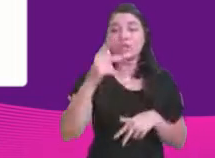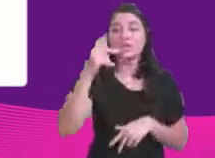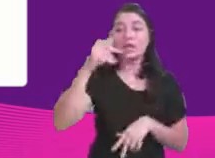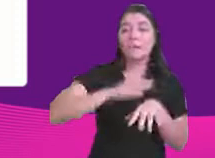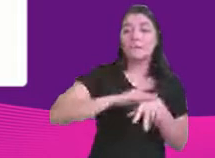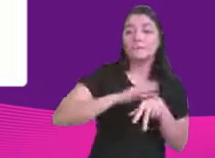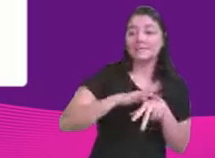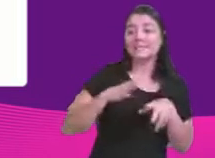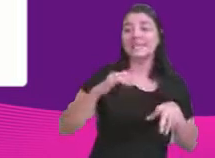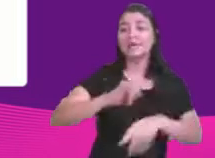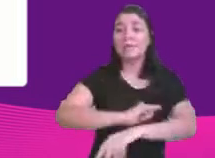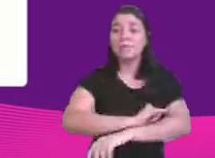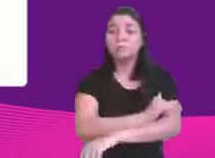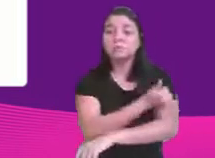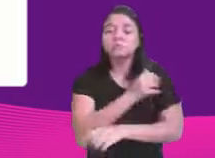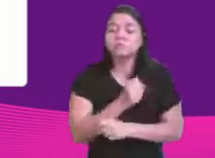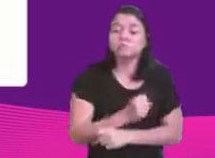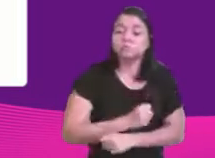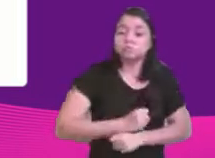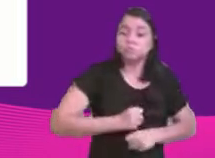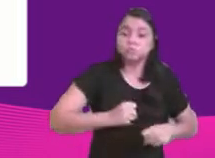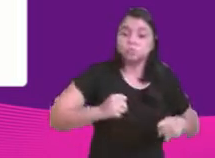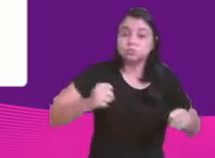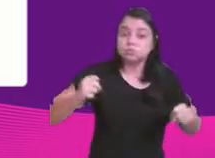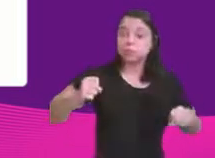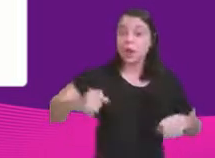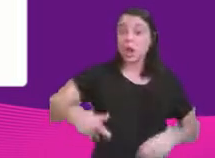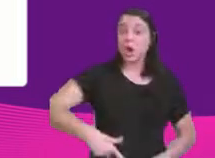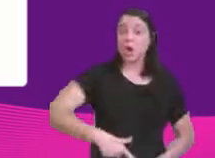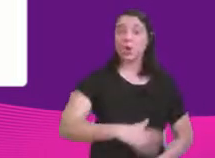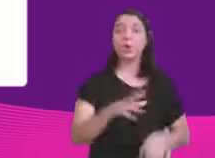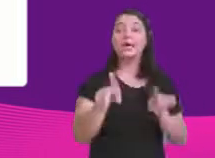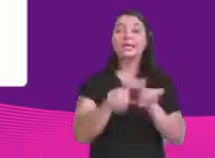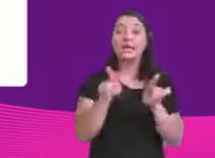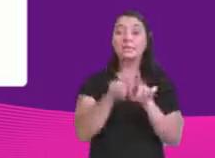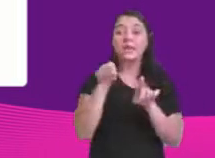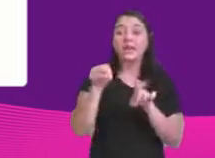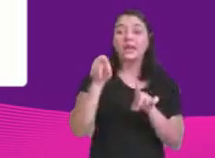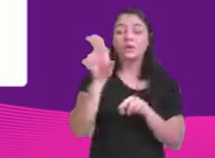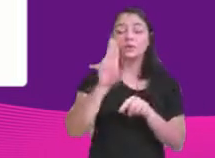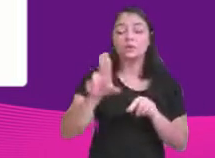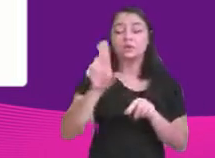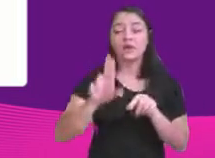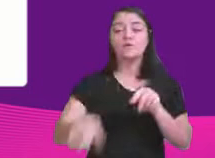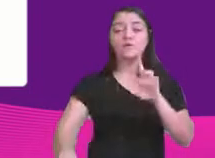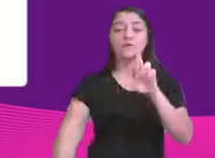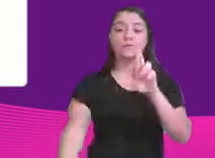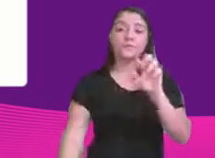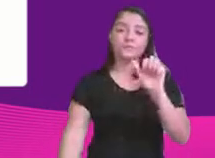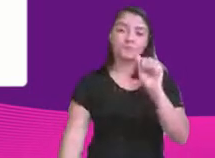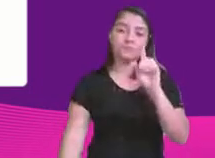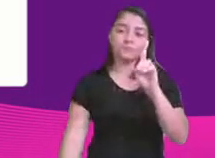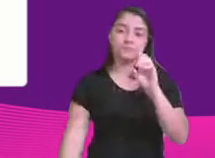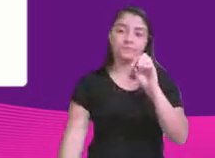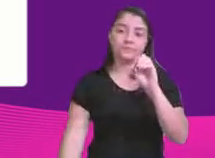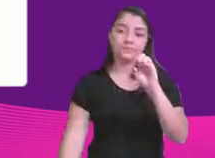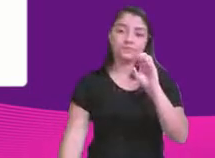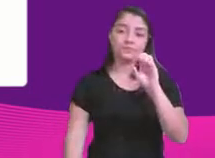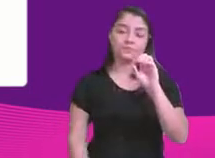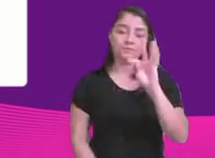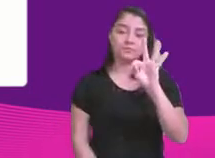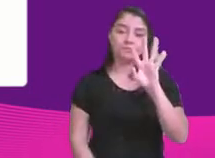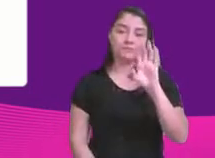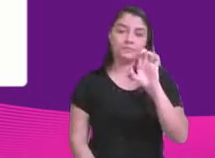com tumores de reto inferior associados à radioterapia, por melhor que seja um cirurgião, as válvulas não conseguem